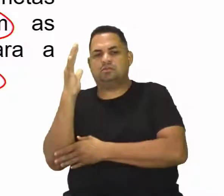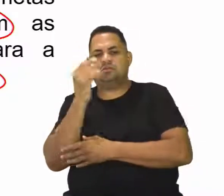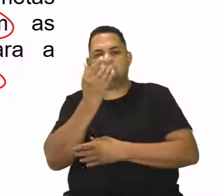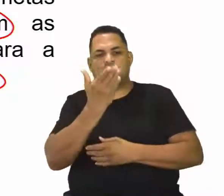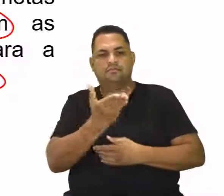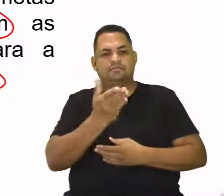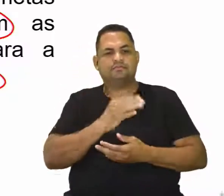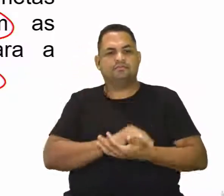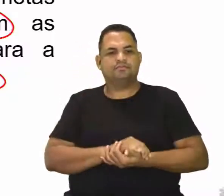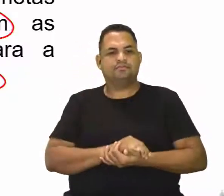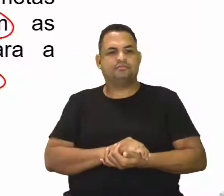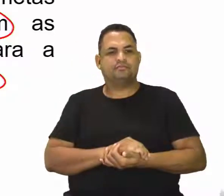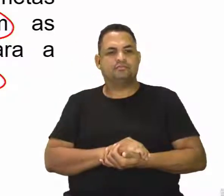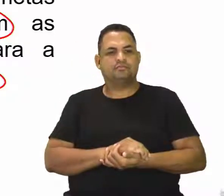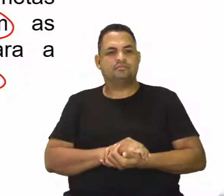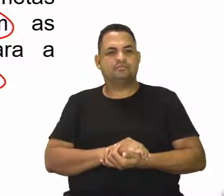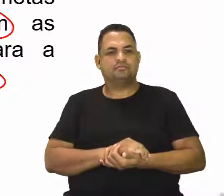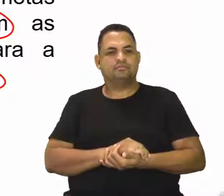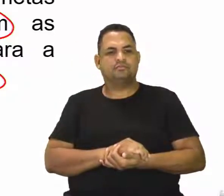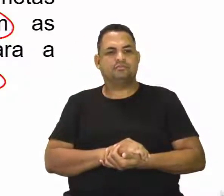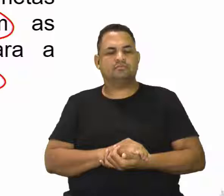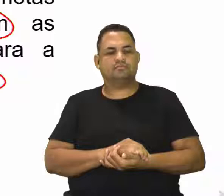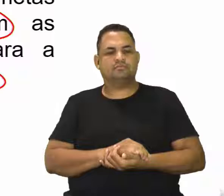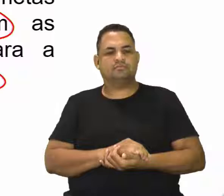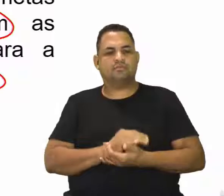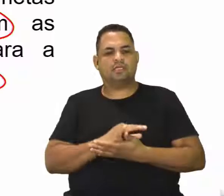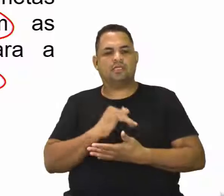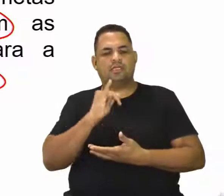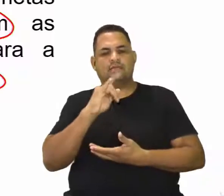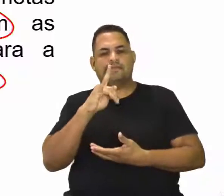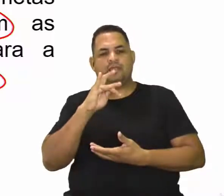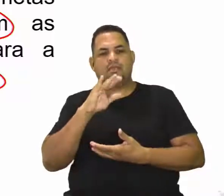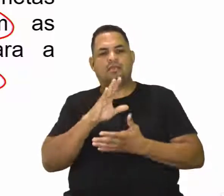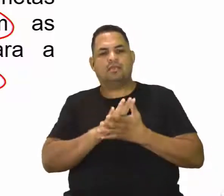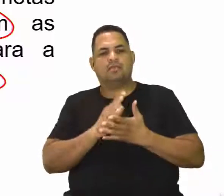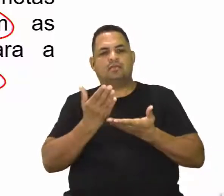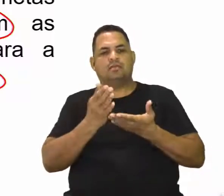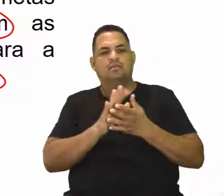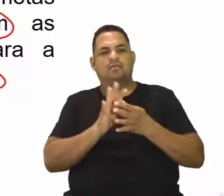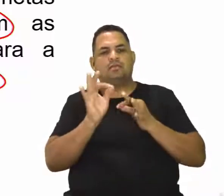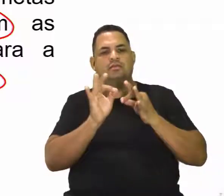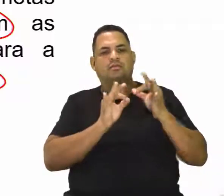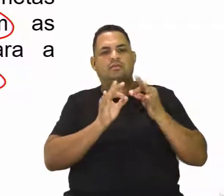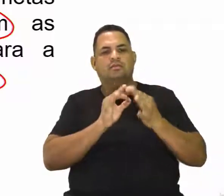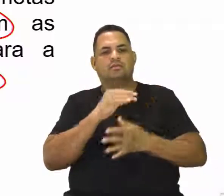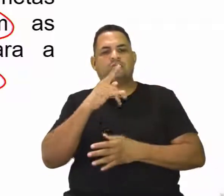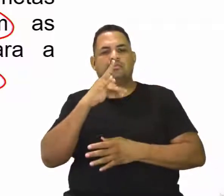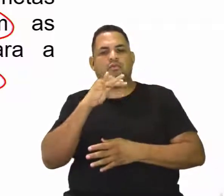fez aqui, de um pé de ipê, ele instalou porte.